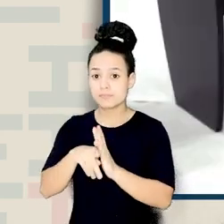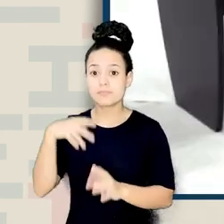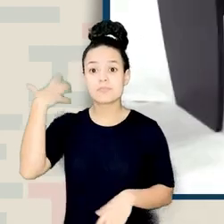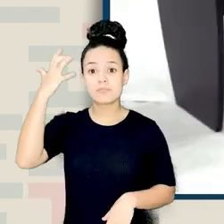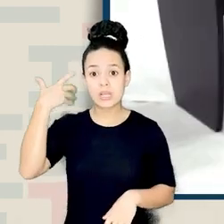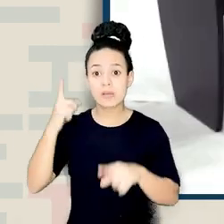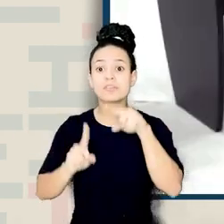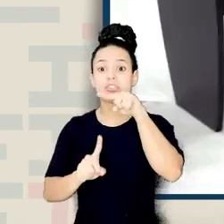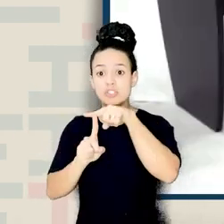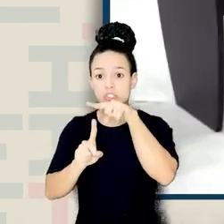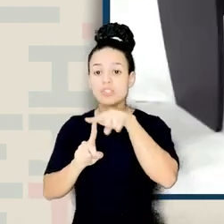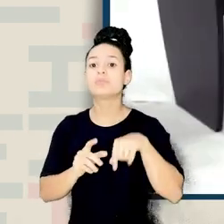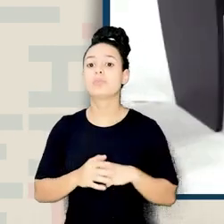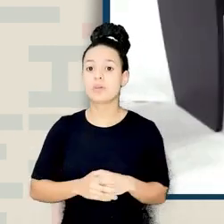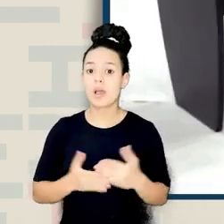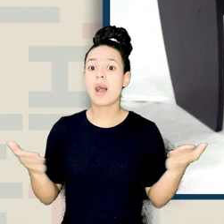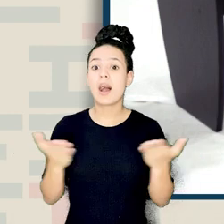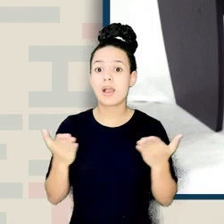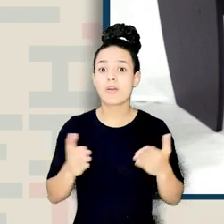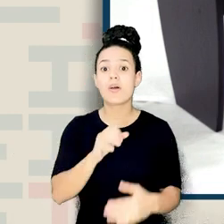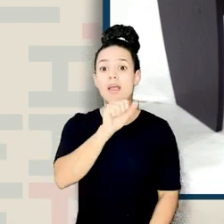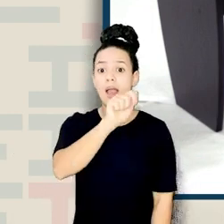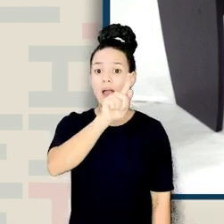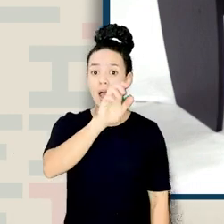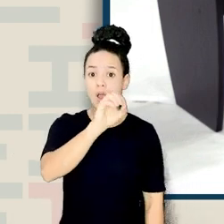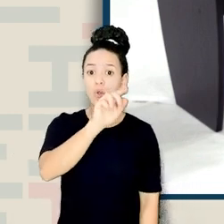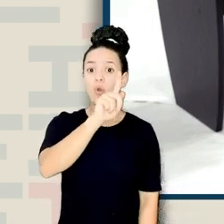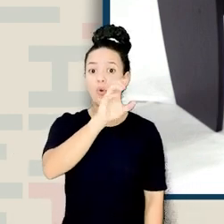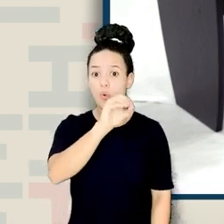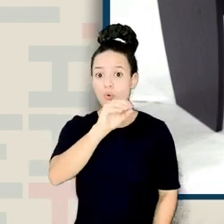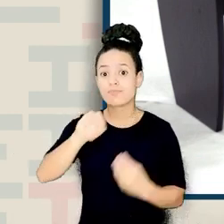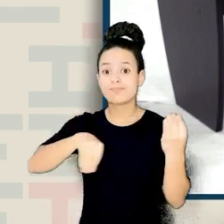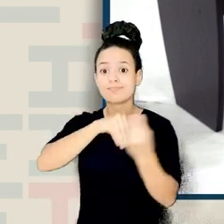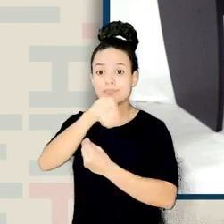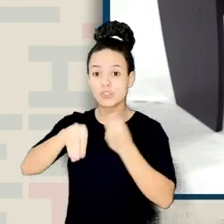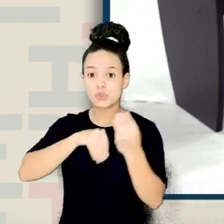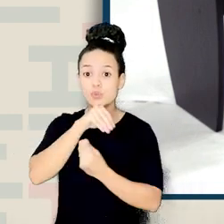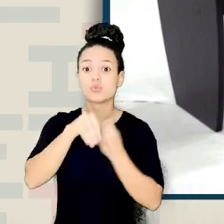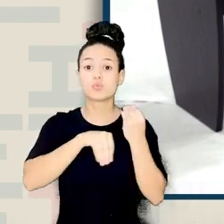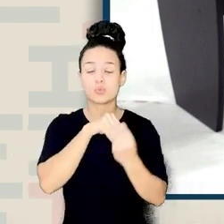vou trazer as células do agogô, vou articular,